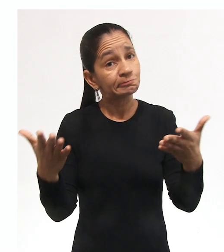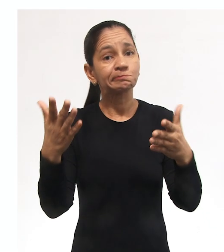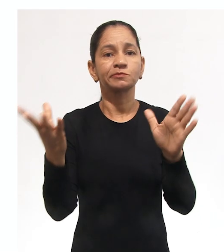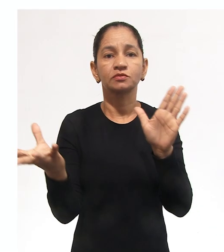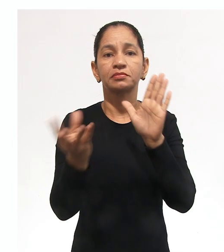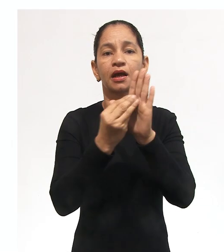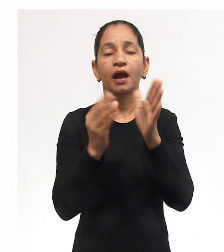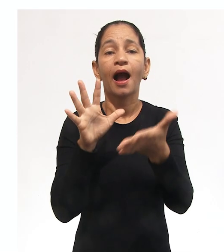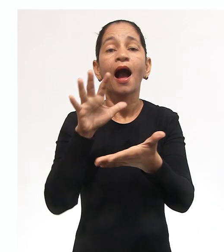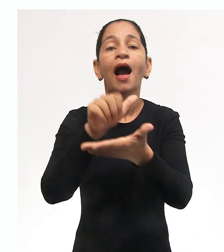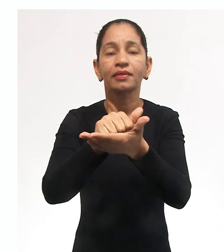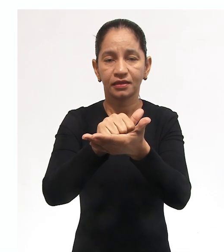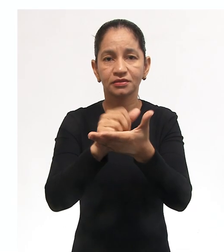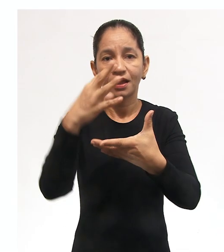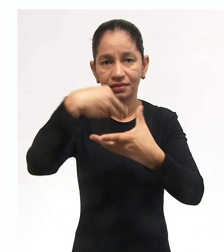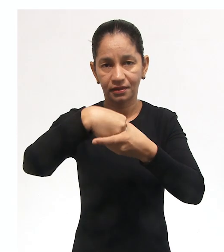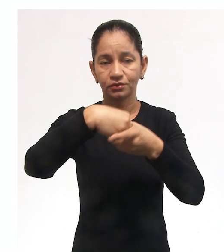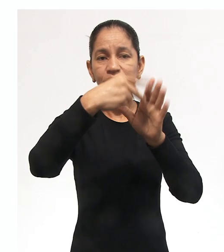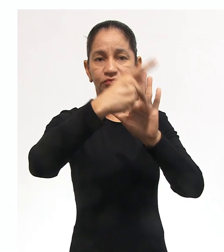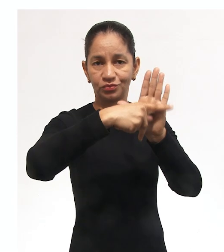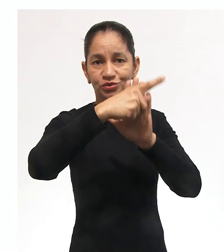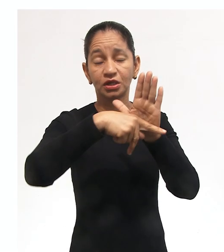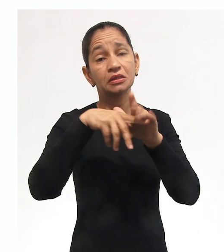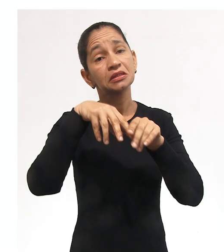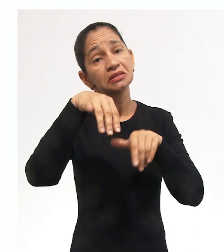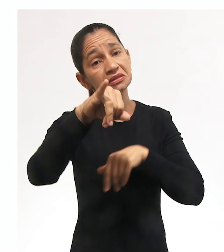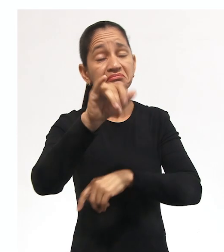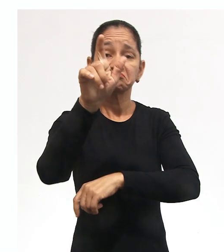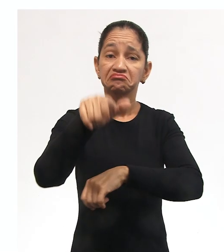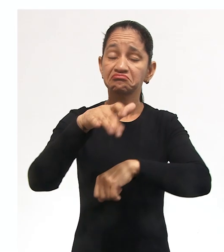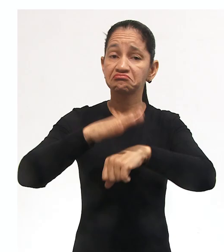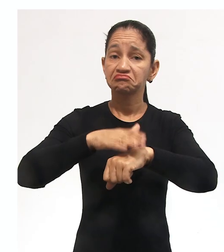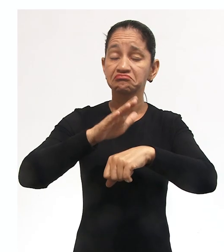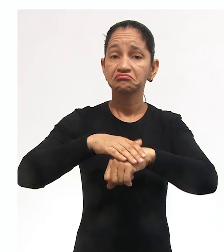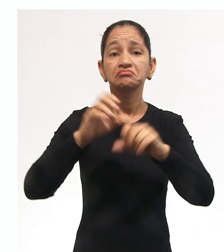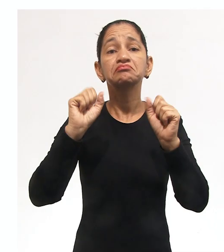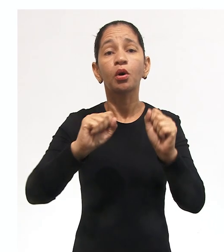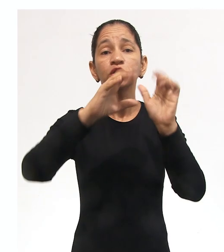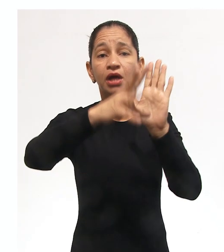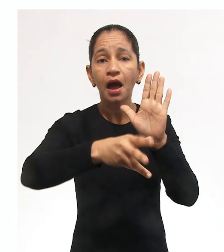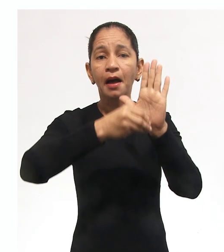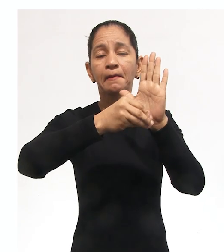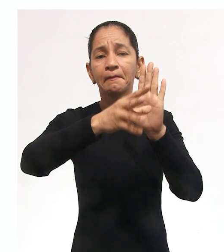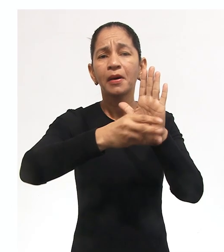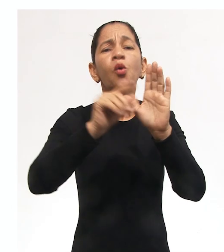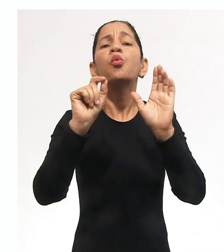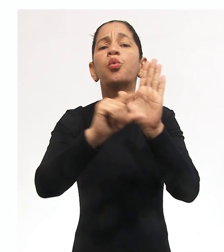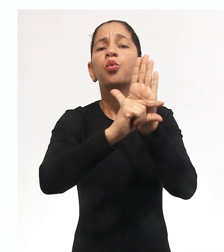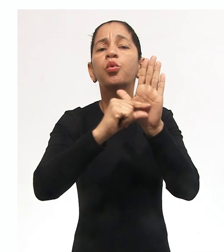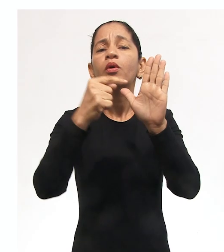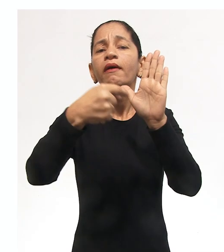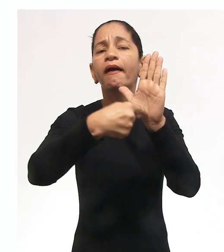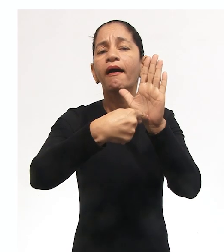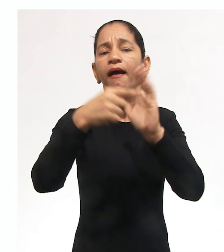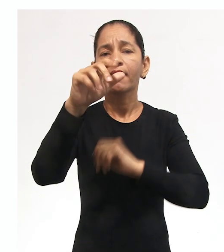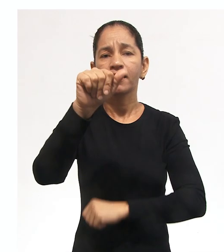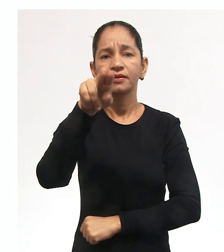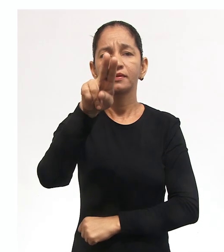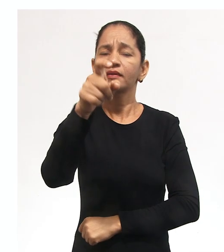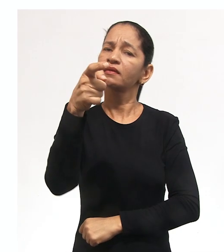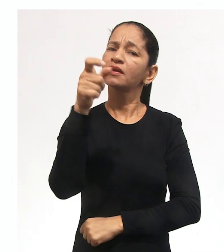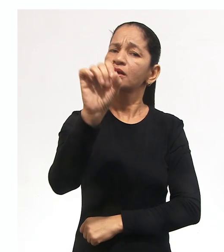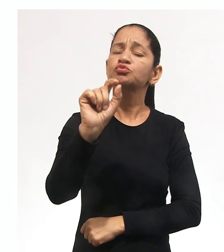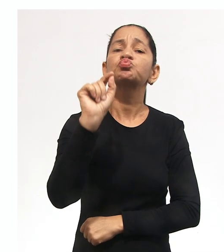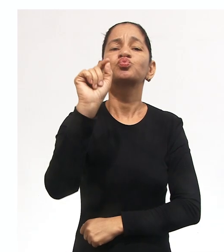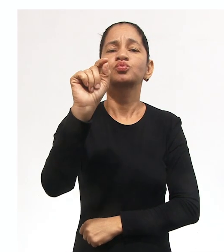né? E aí, se necessário, né, você ainda pode dispor de anexos e apêndices. O que é um anexo? Né? É